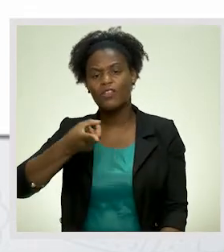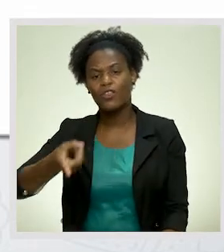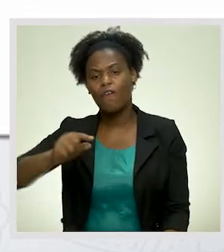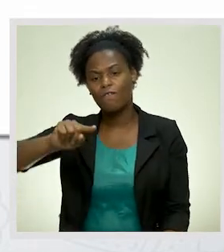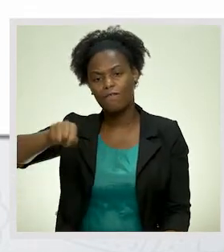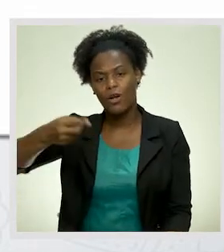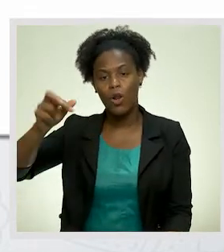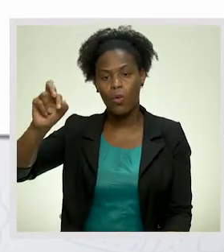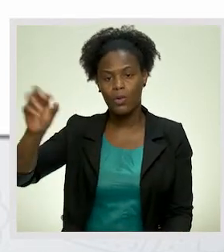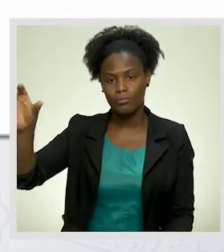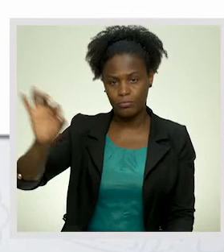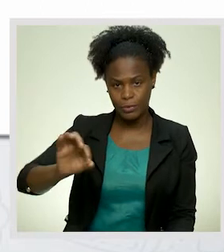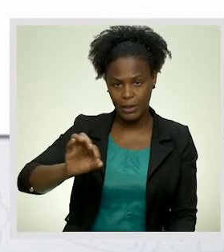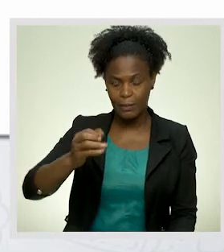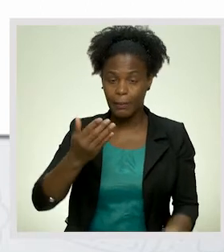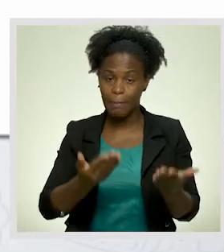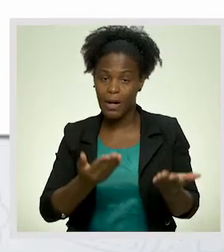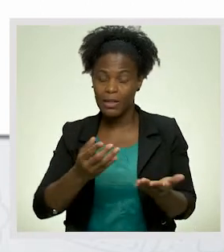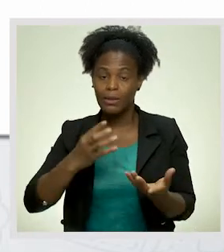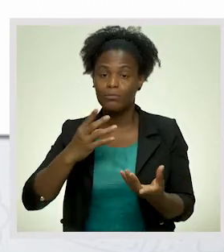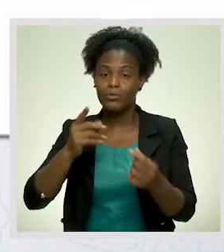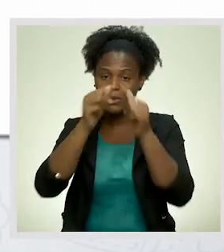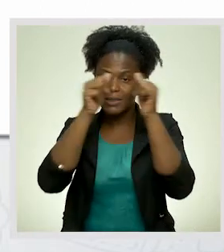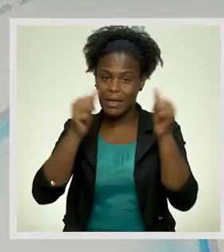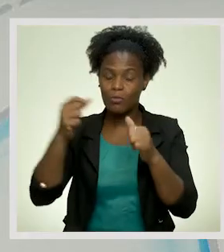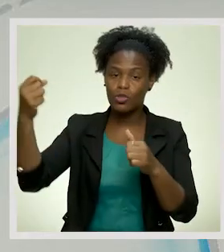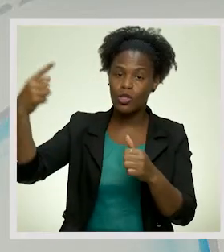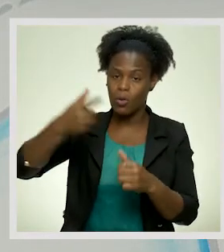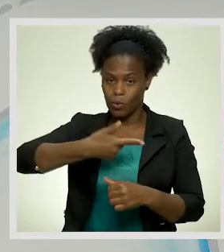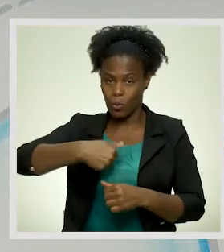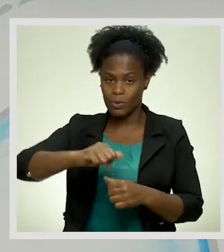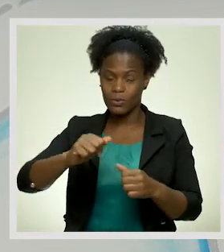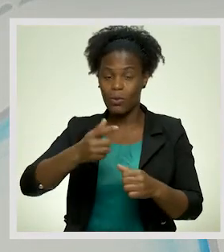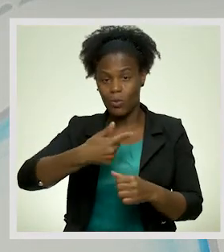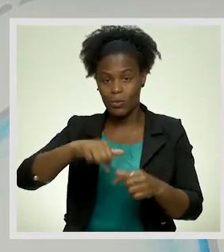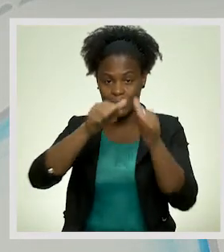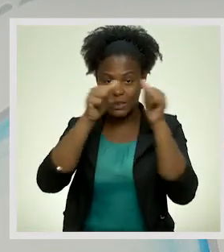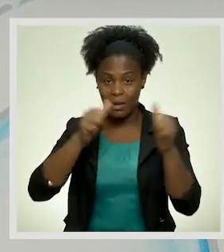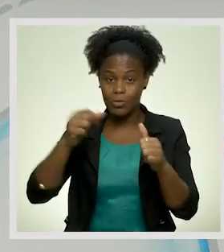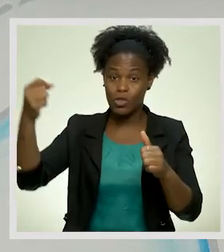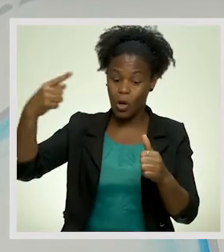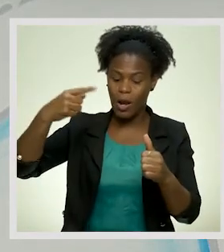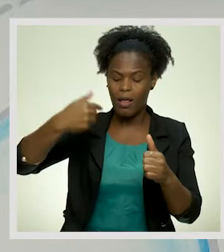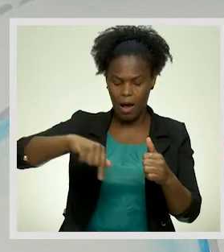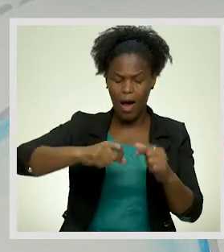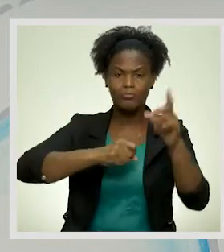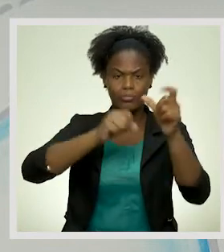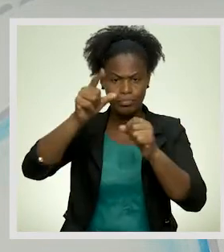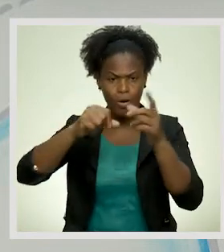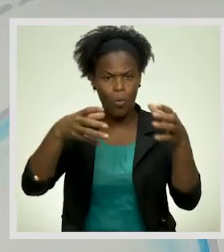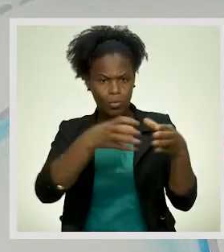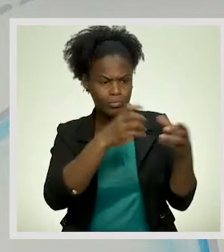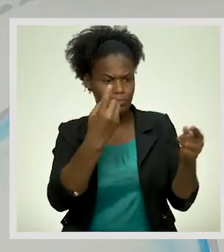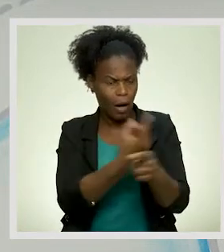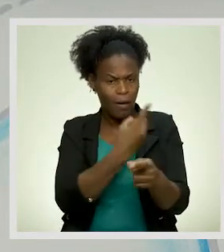99,8% da massa do nosso sistema solar. O nosso sistema solar é constituído por um conjunto de astros, mas só o